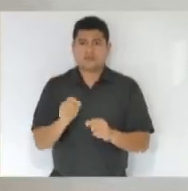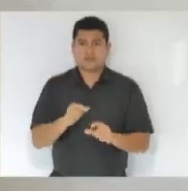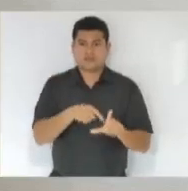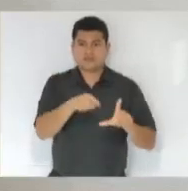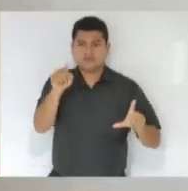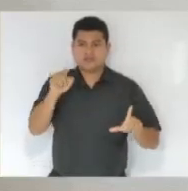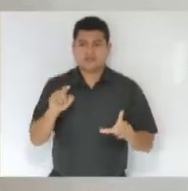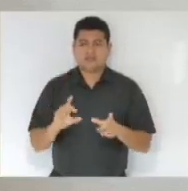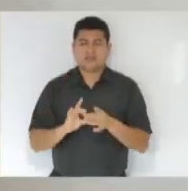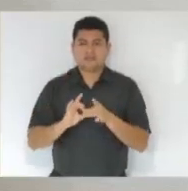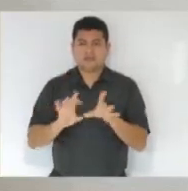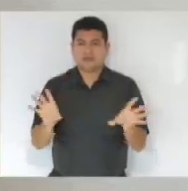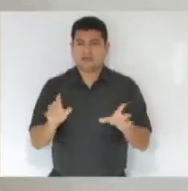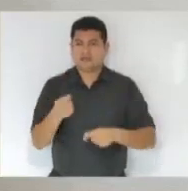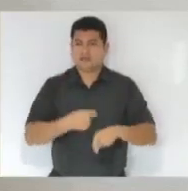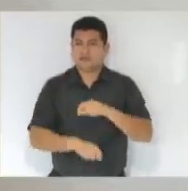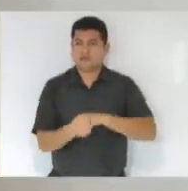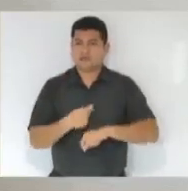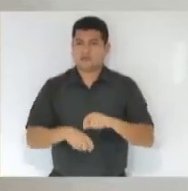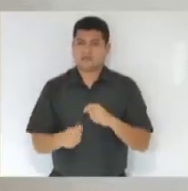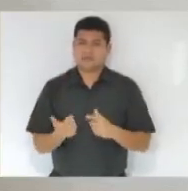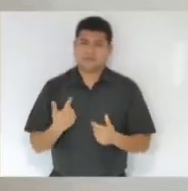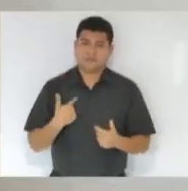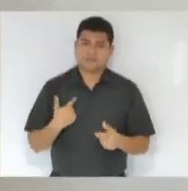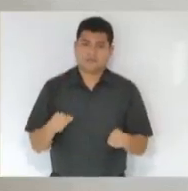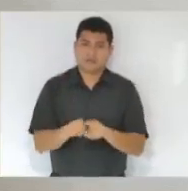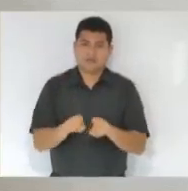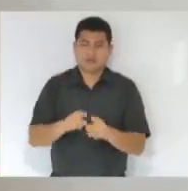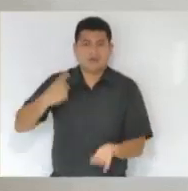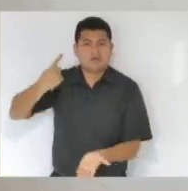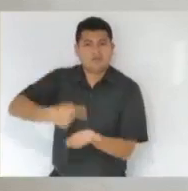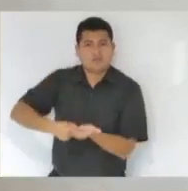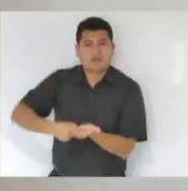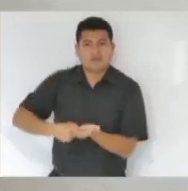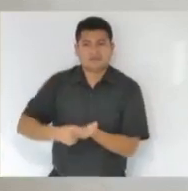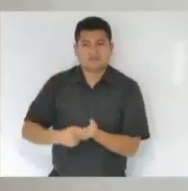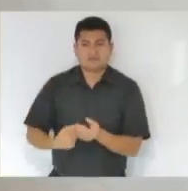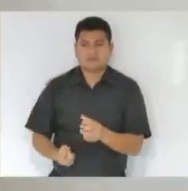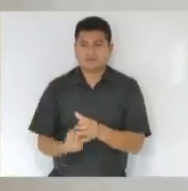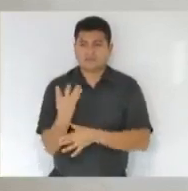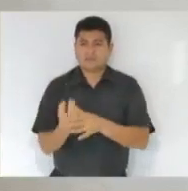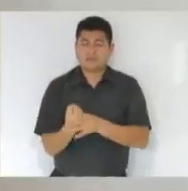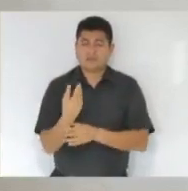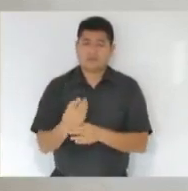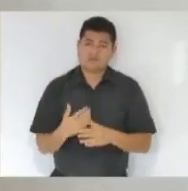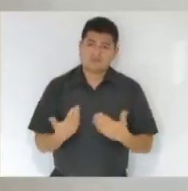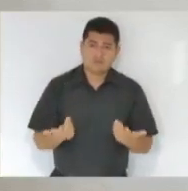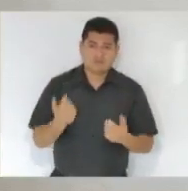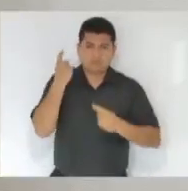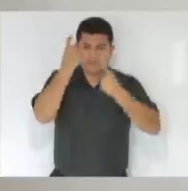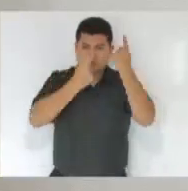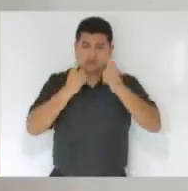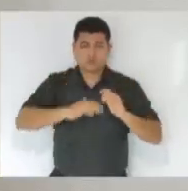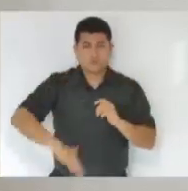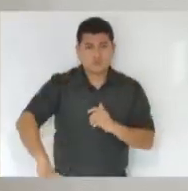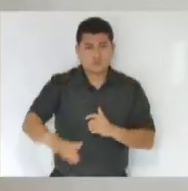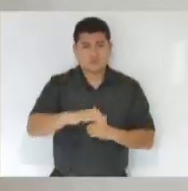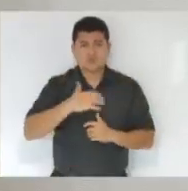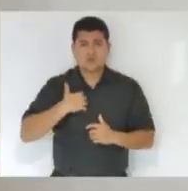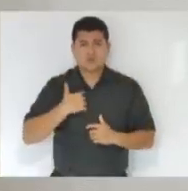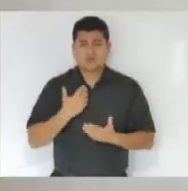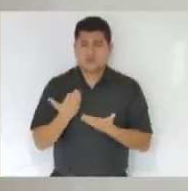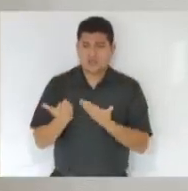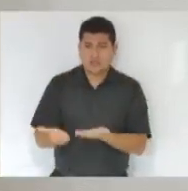e podemos lançar também um pacto pela produtividade, ou seja, uma preocupação de todos nós com aquilo